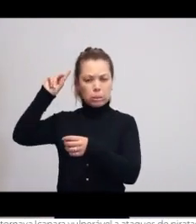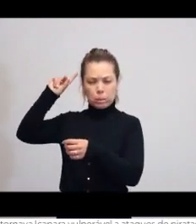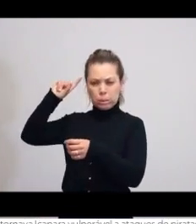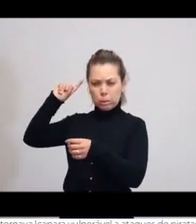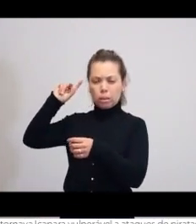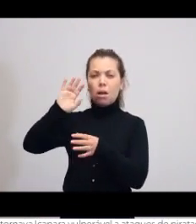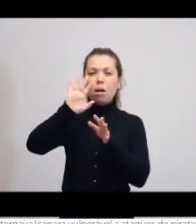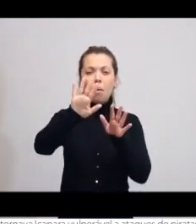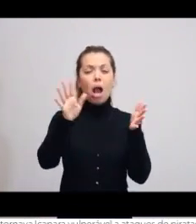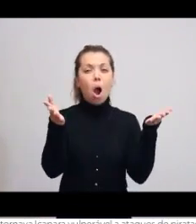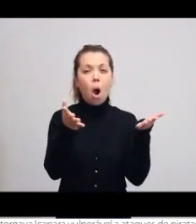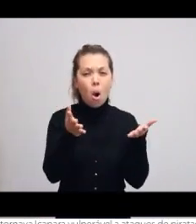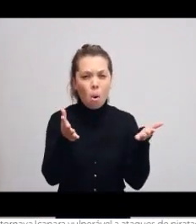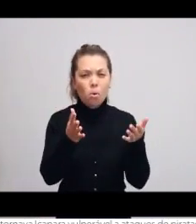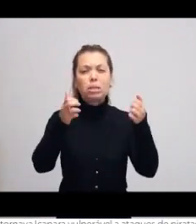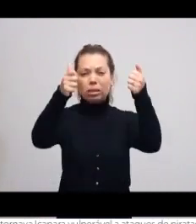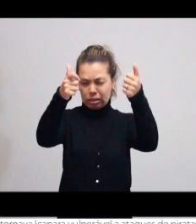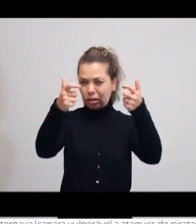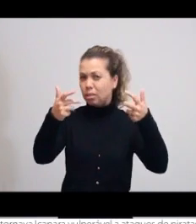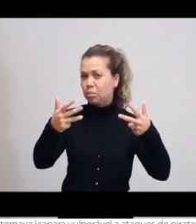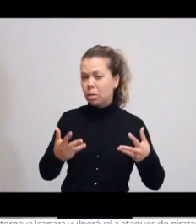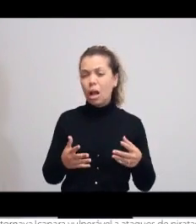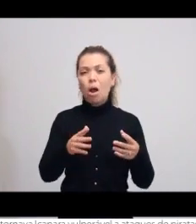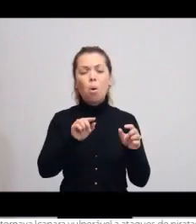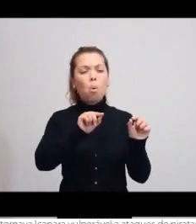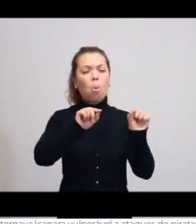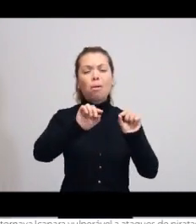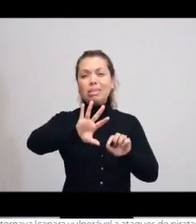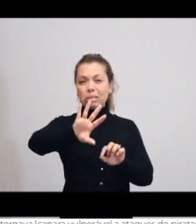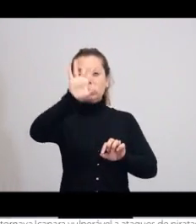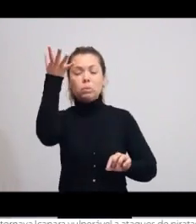Pereira Júnior, seus vestígios mais antigos datam de